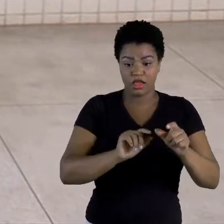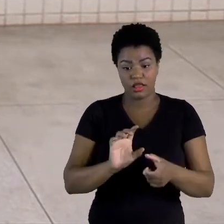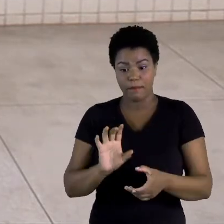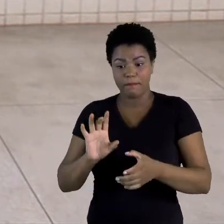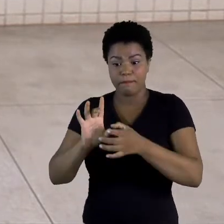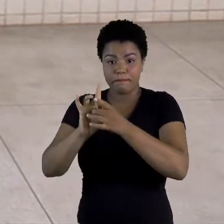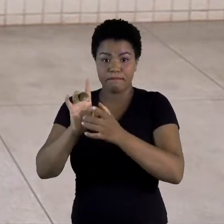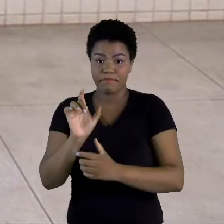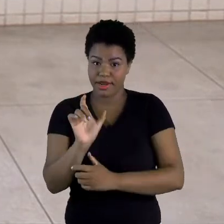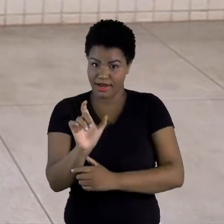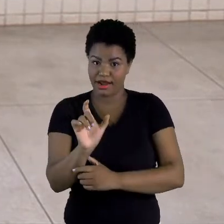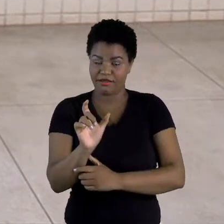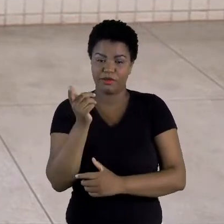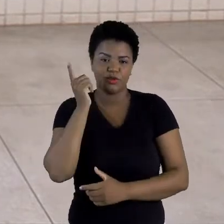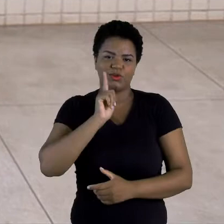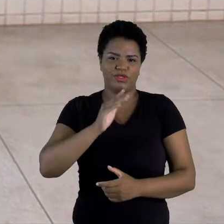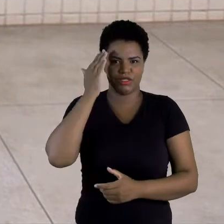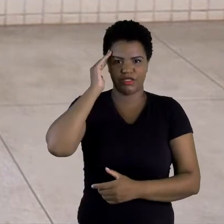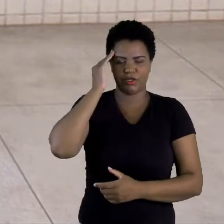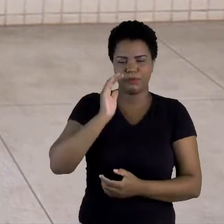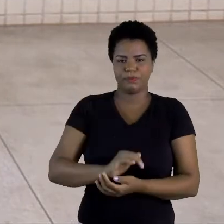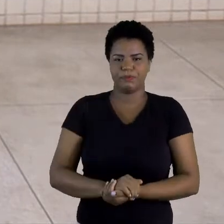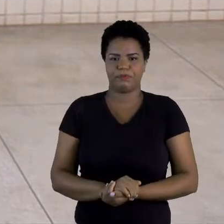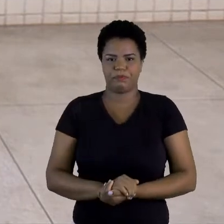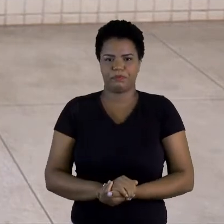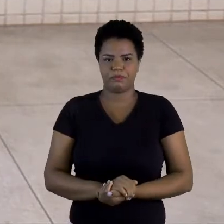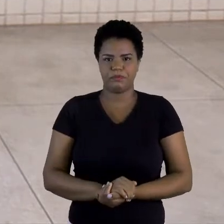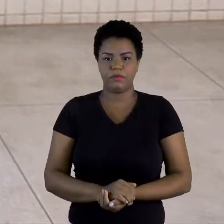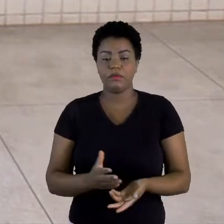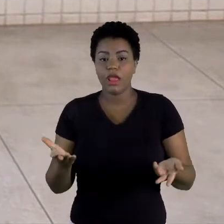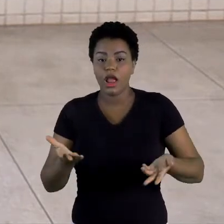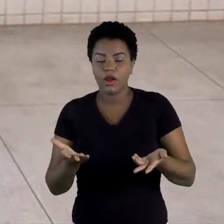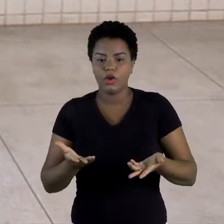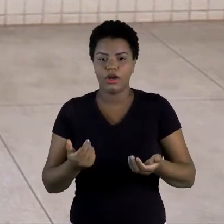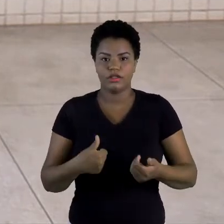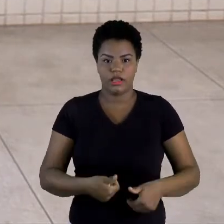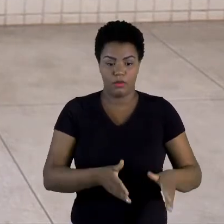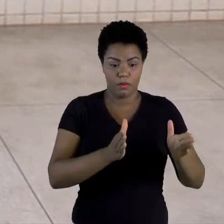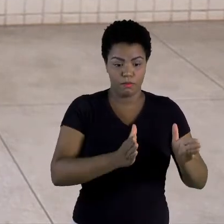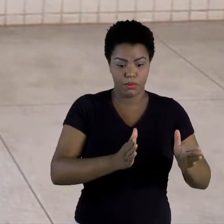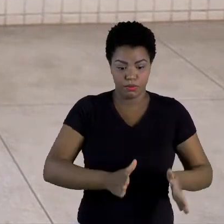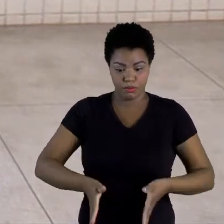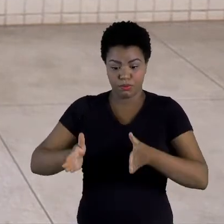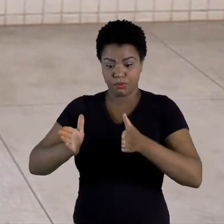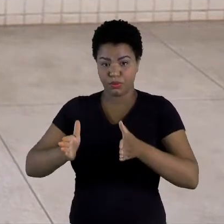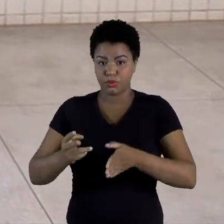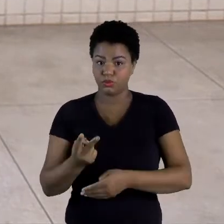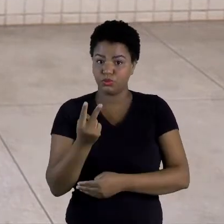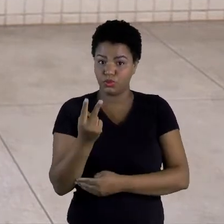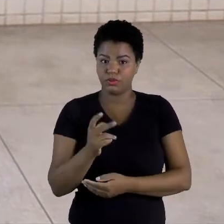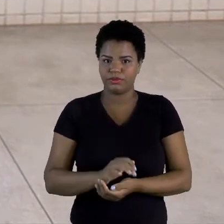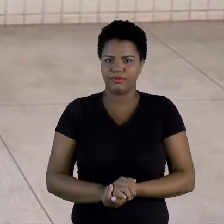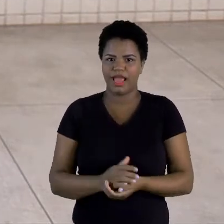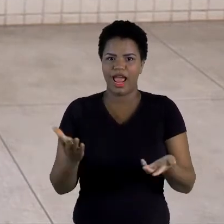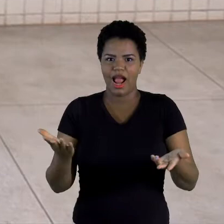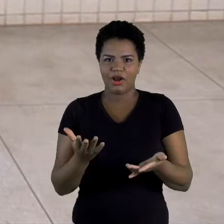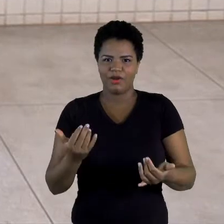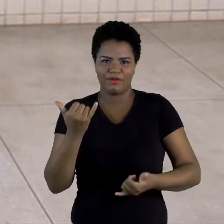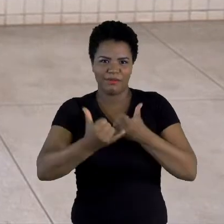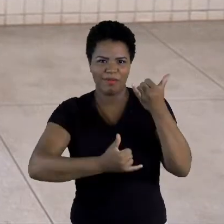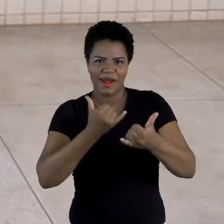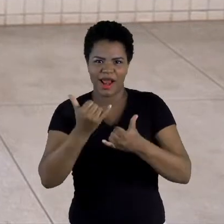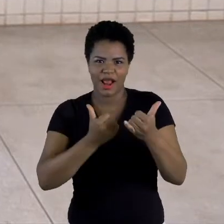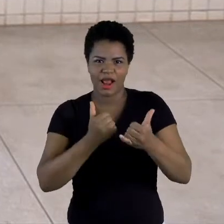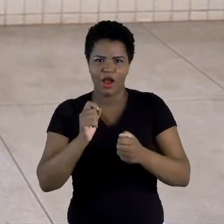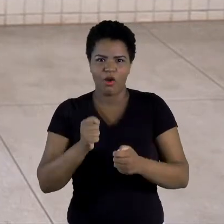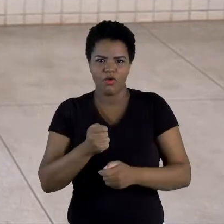sobre T e D, o que que nós vamos falar agora? Eu falei que nós íamos dividir a nossa aula em duas partes. Nós vamos brincar agora de detetive.